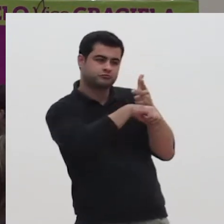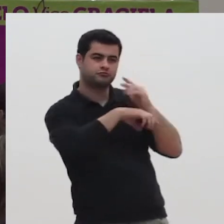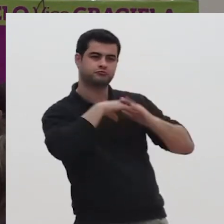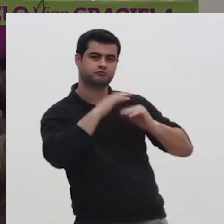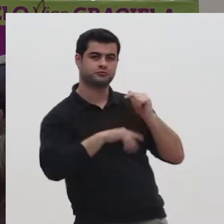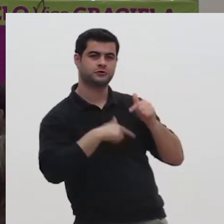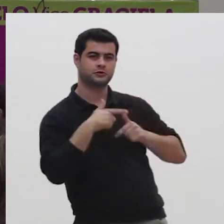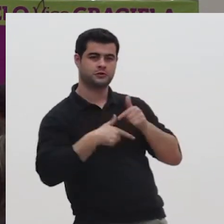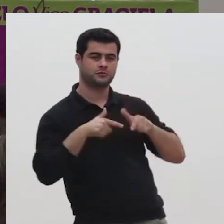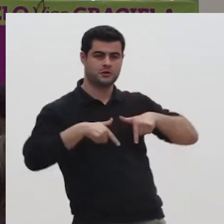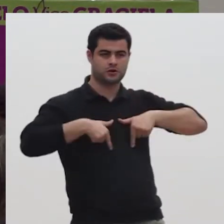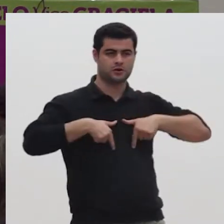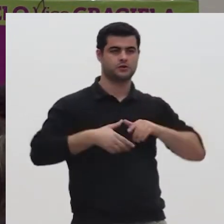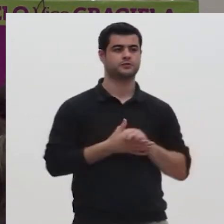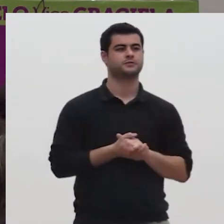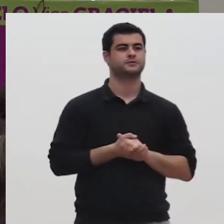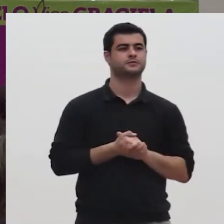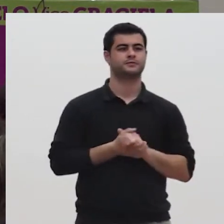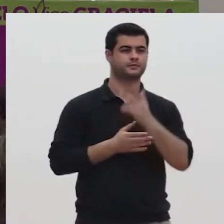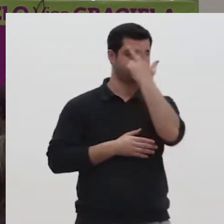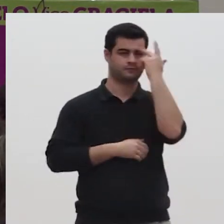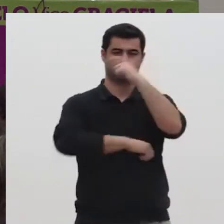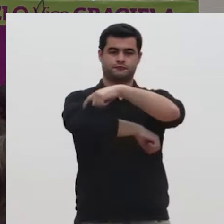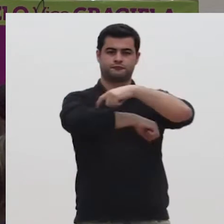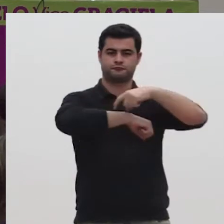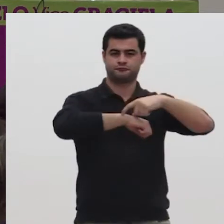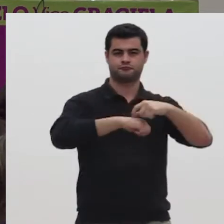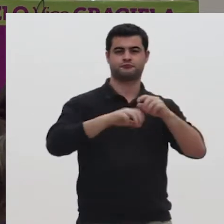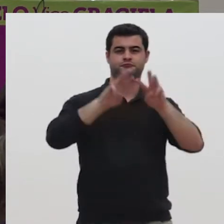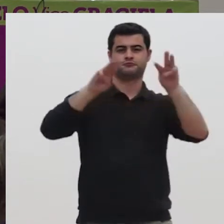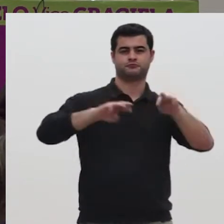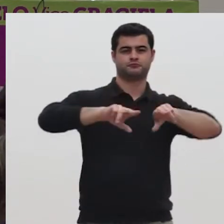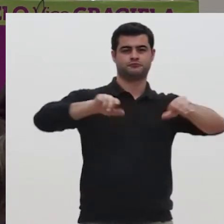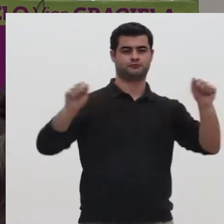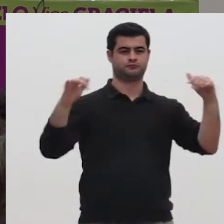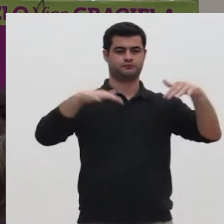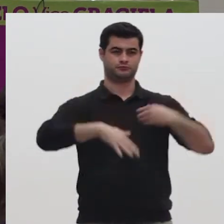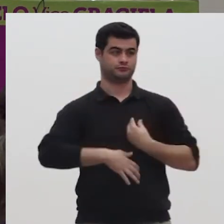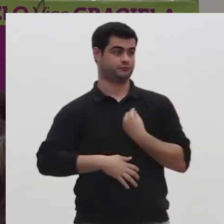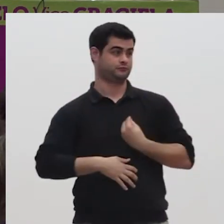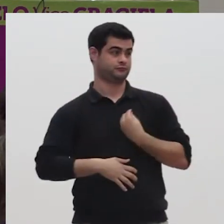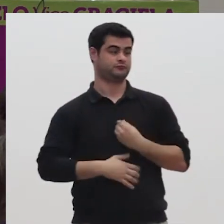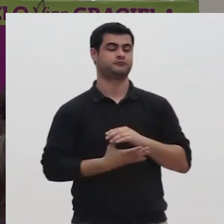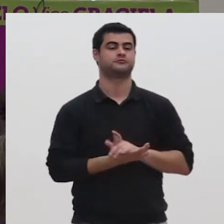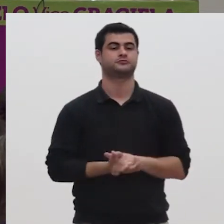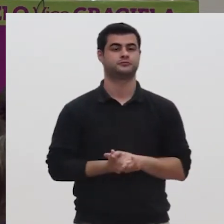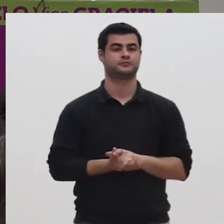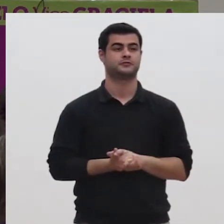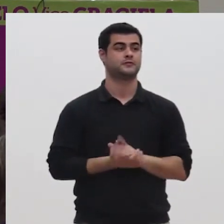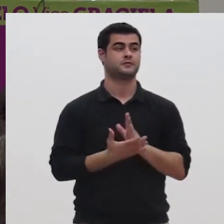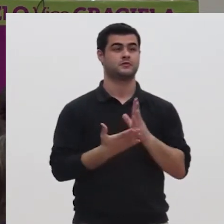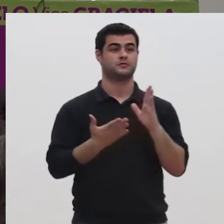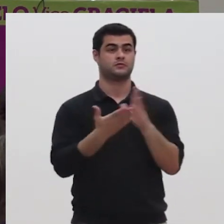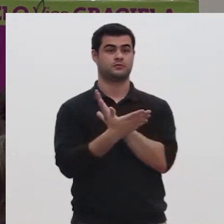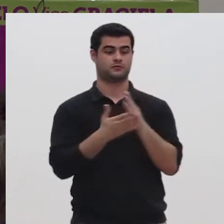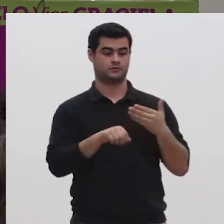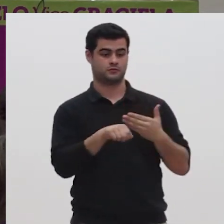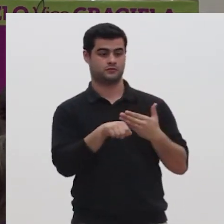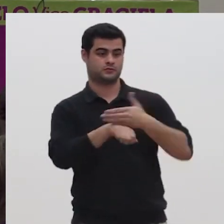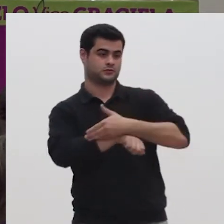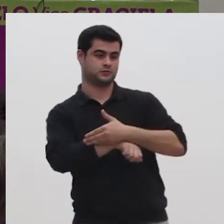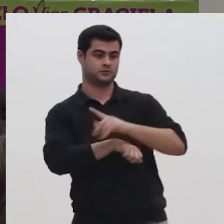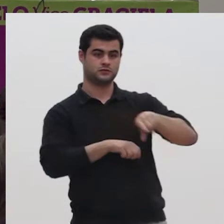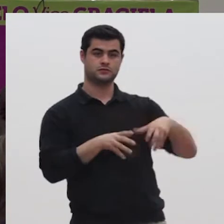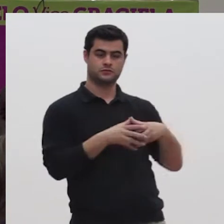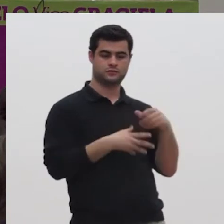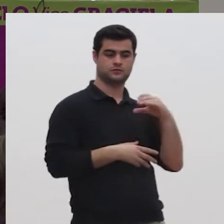do SACOD, da Agrárias, enfim, é um prazer estar com todos vocês aqui. E o Sinditest, mais uma vez, fez questão de participar dessa comissão